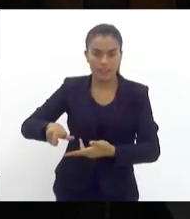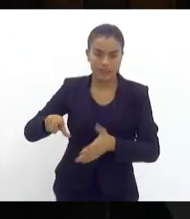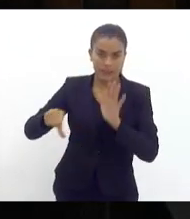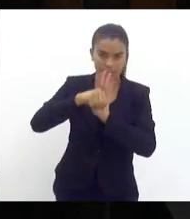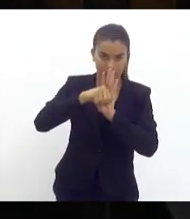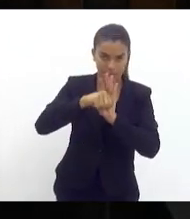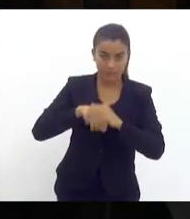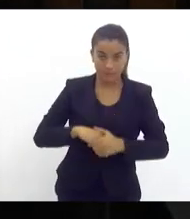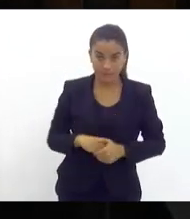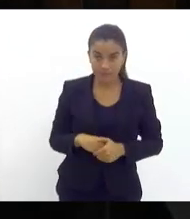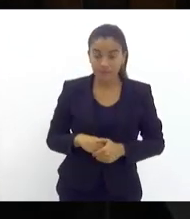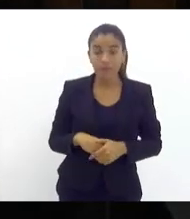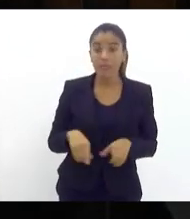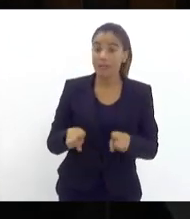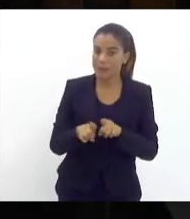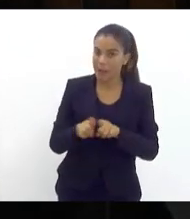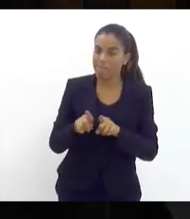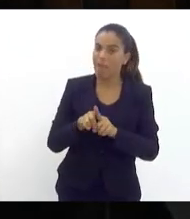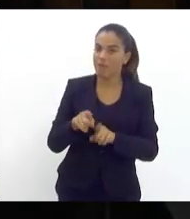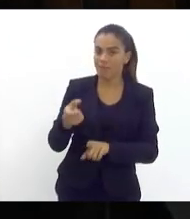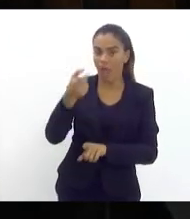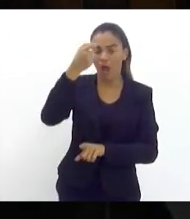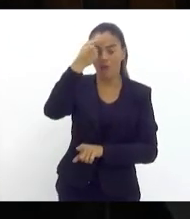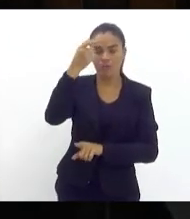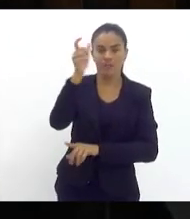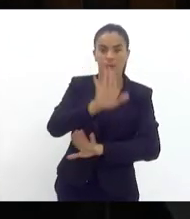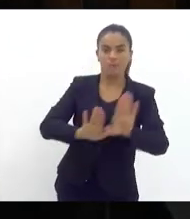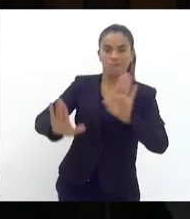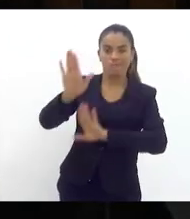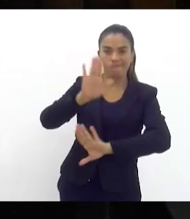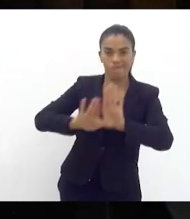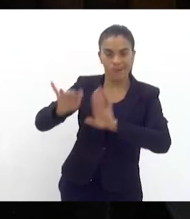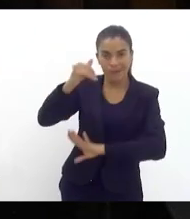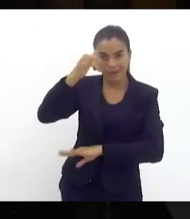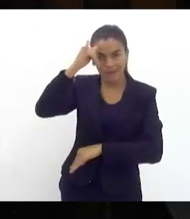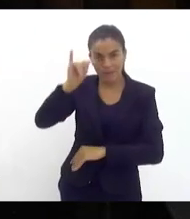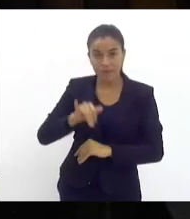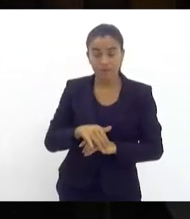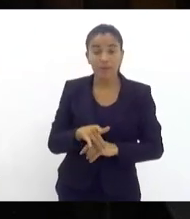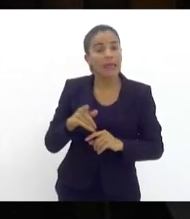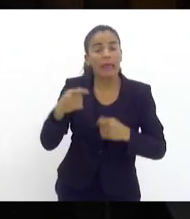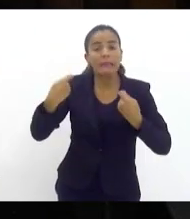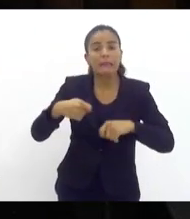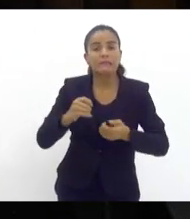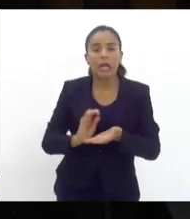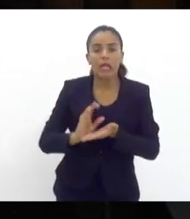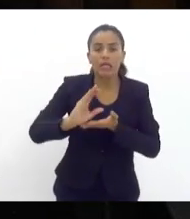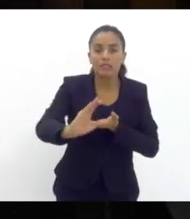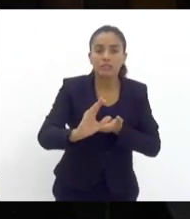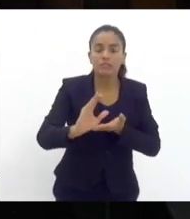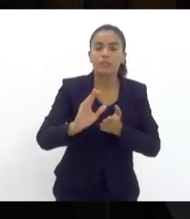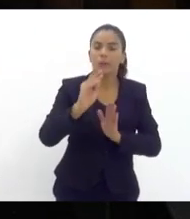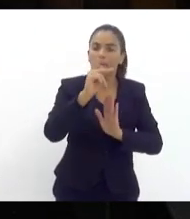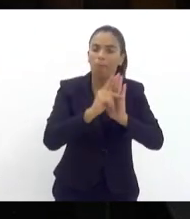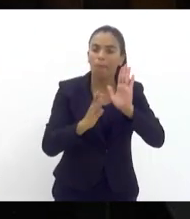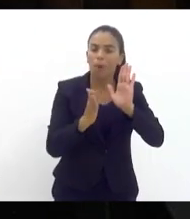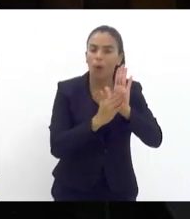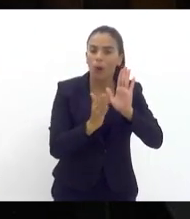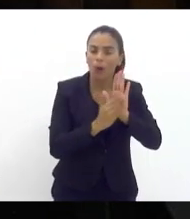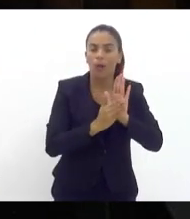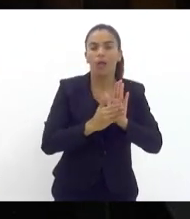deve enfatizar a prevenção e conscientização é necessário investir em programas educacionais